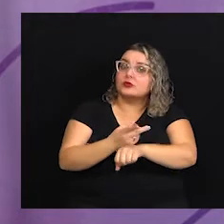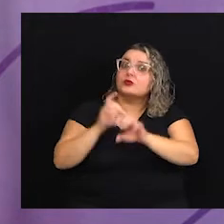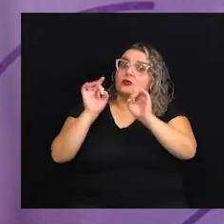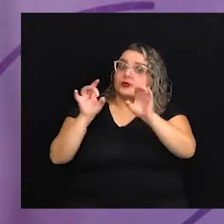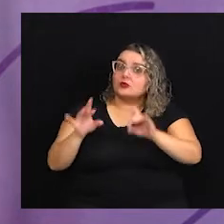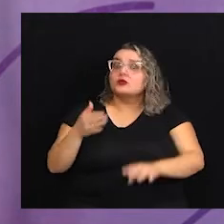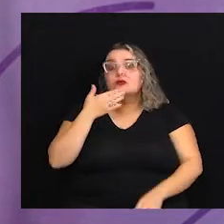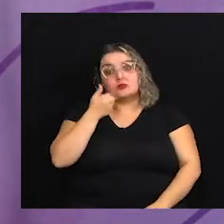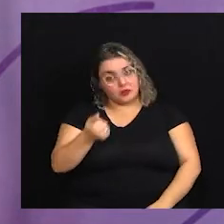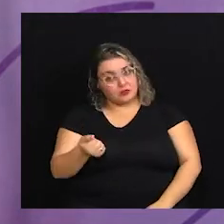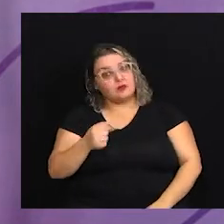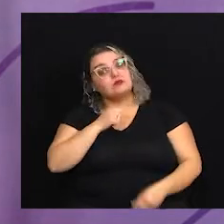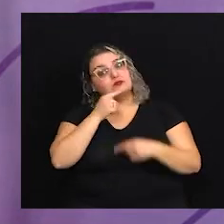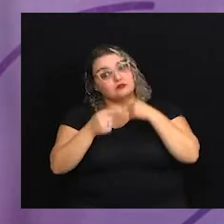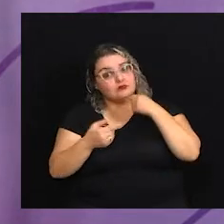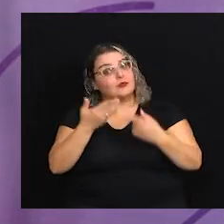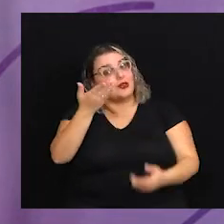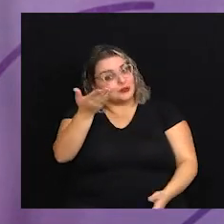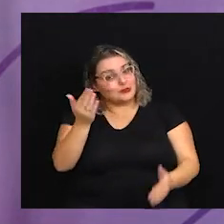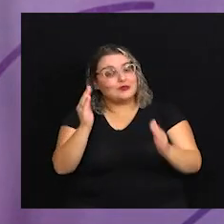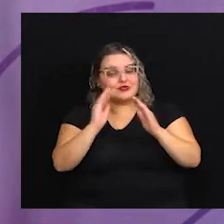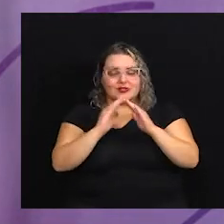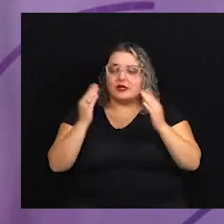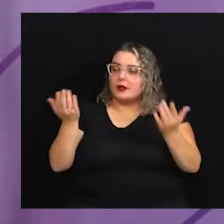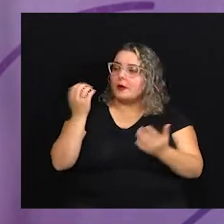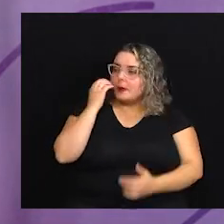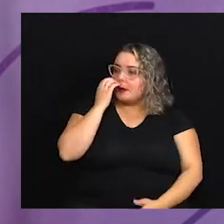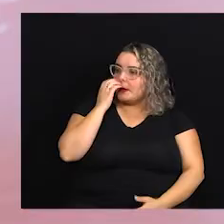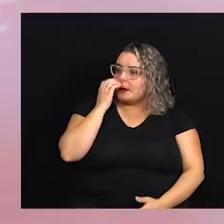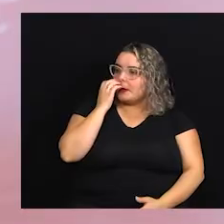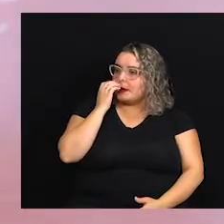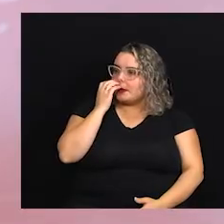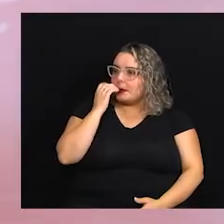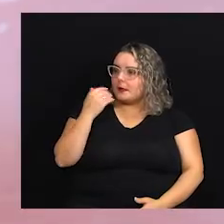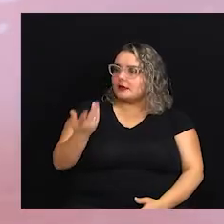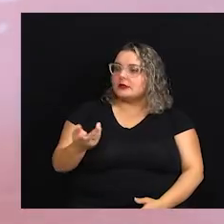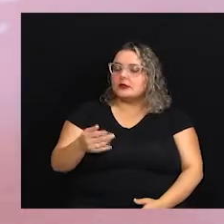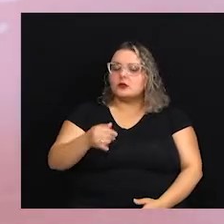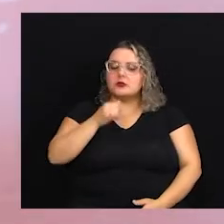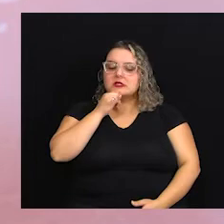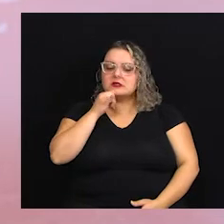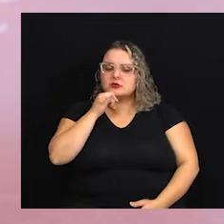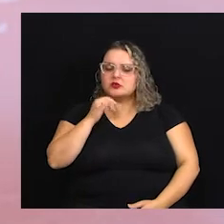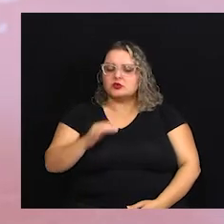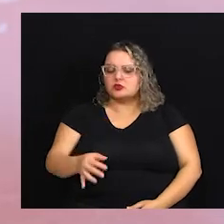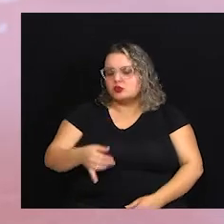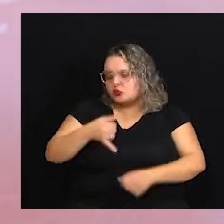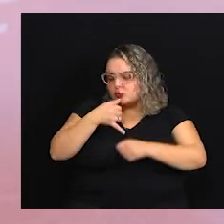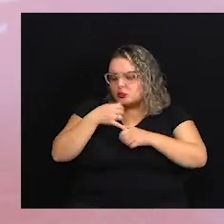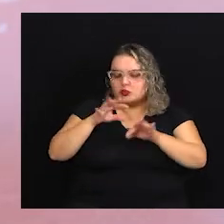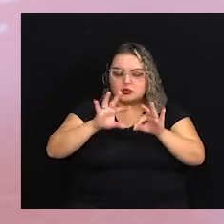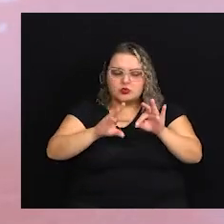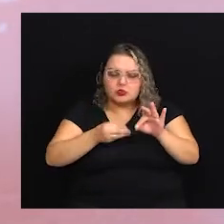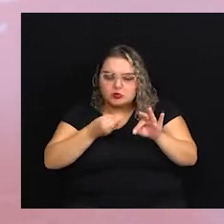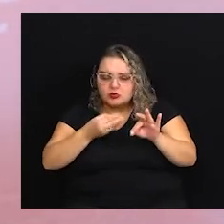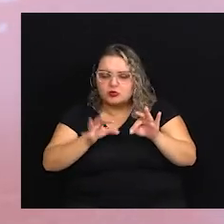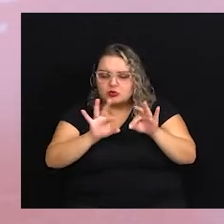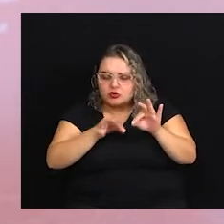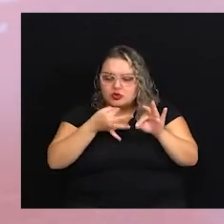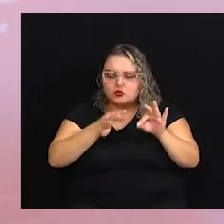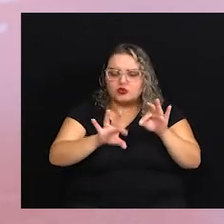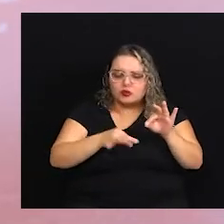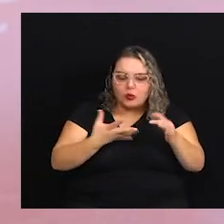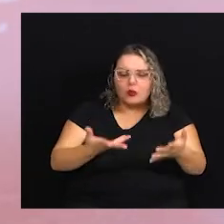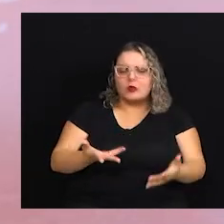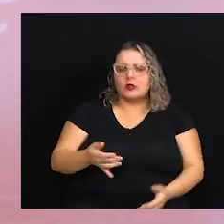do especialista do melhor para tirar a dúvida e a sua de casa, né? Você deu o exemplo aí do suco de uva, citou aí alguns